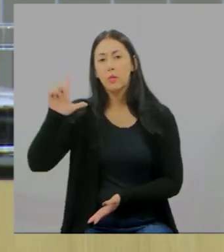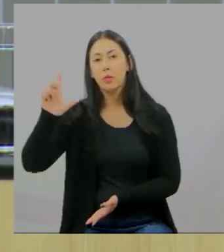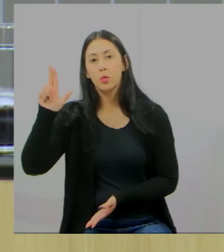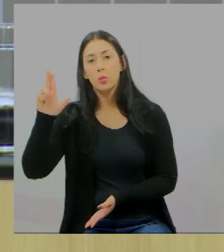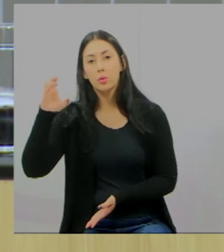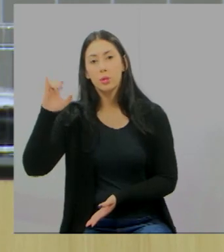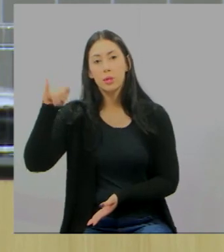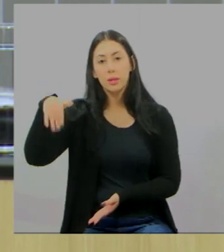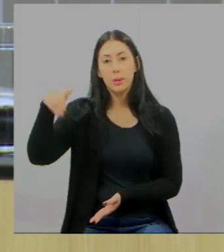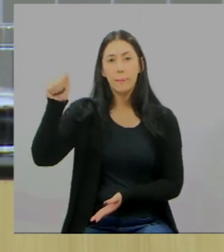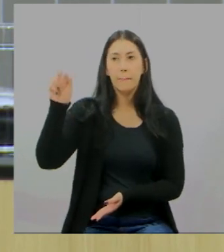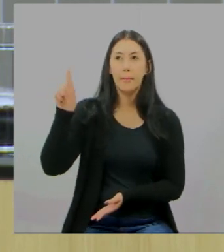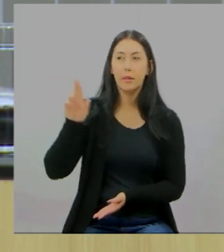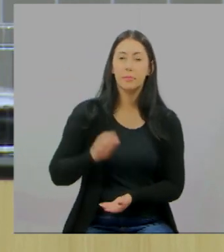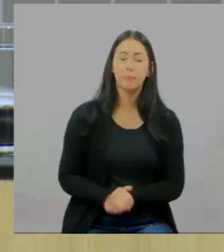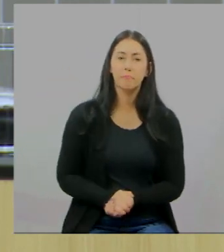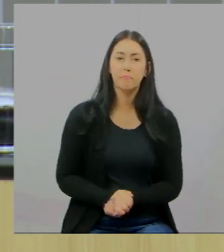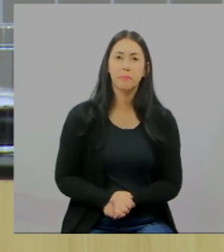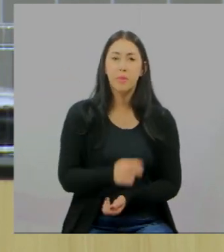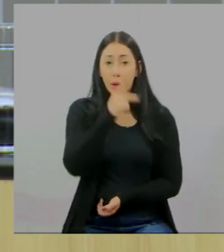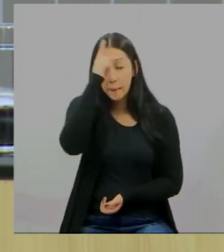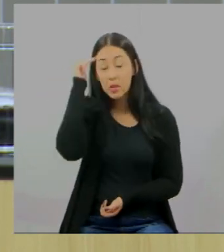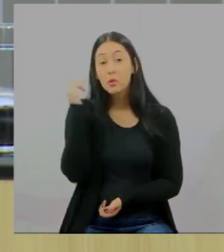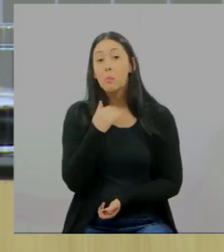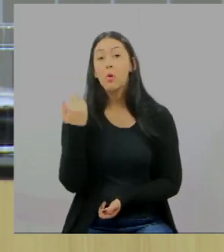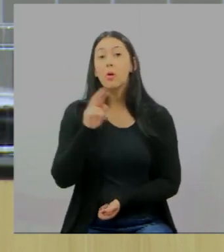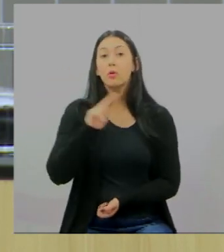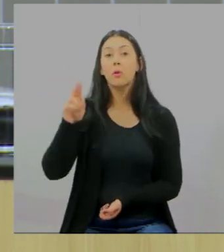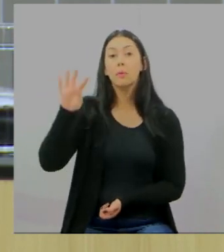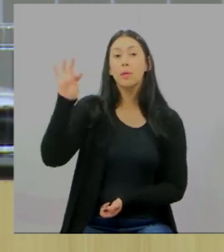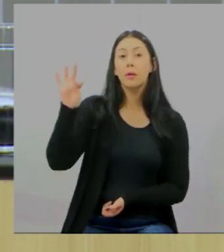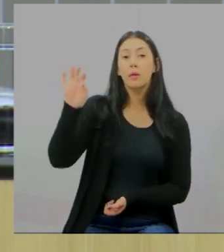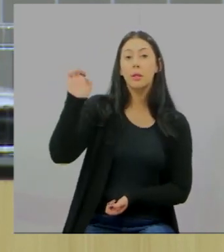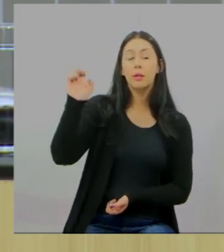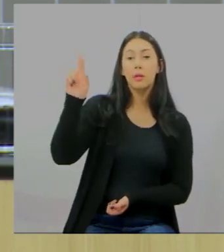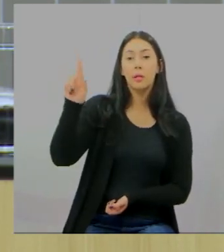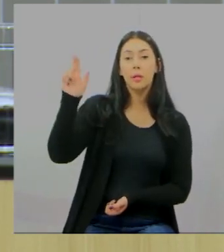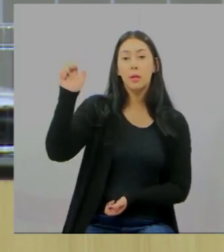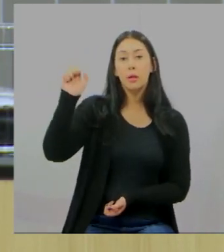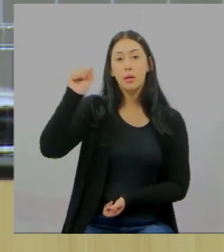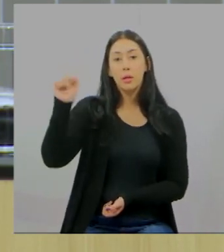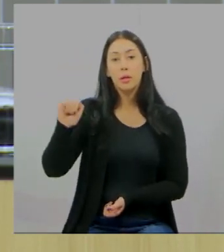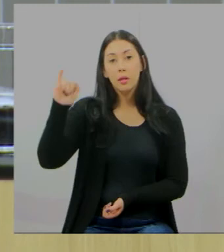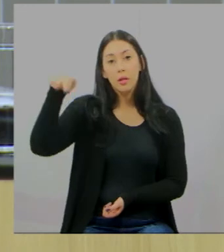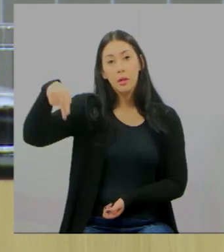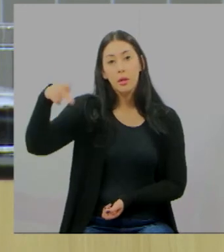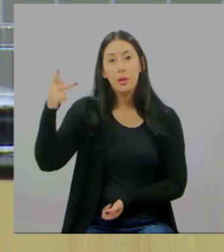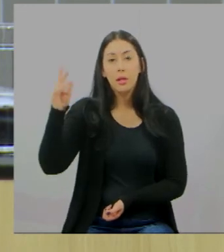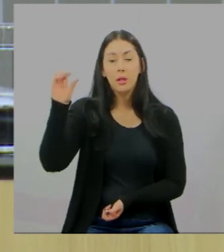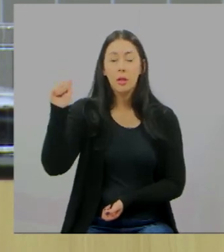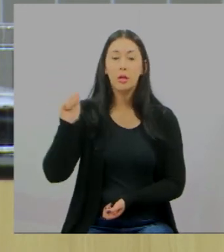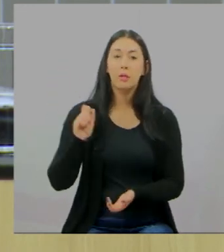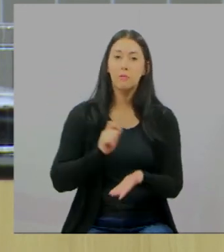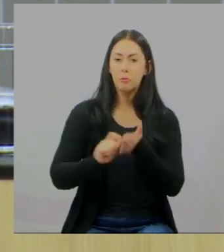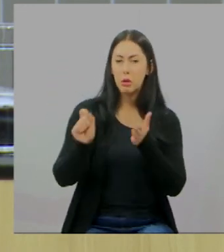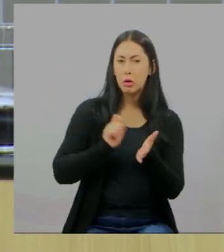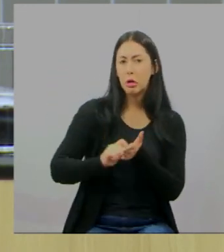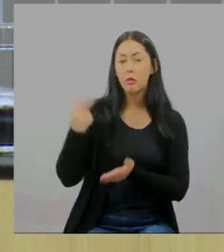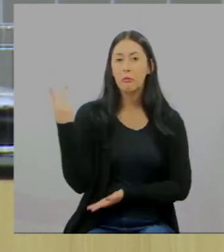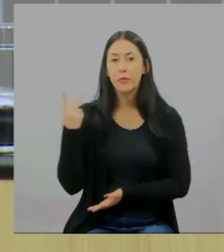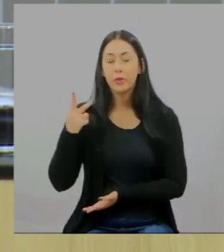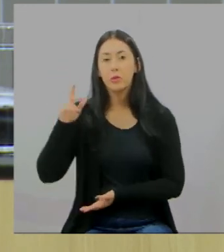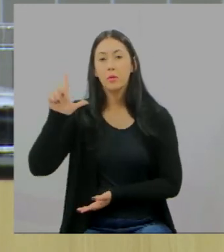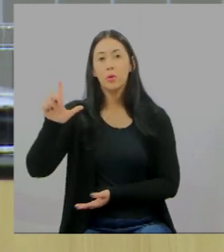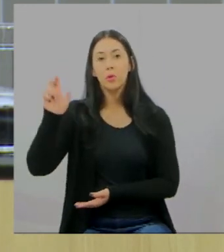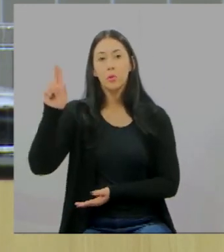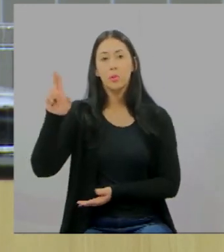Ponciano. Votos de pesar de Terezinha Moraes, formulado pela vereadora Lucimar